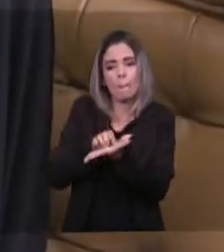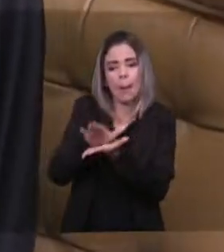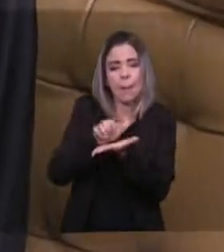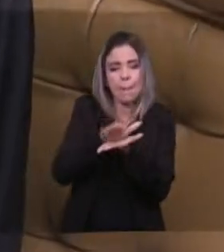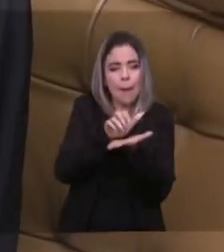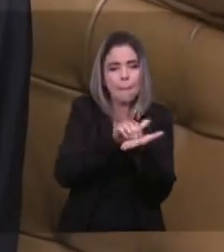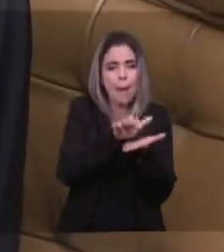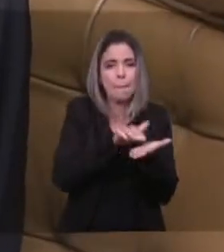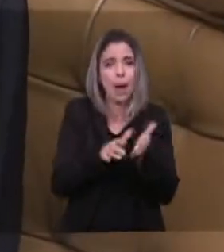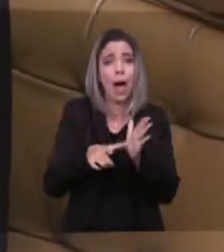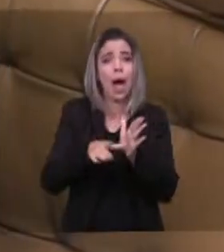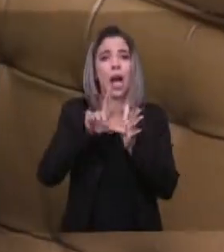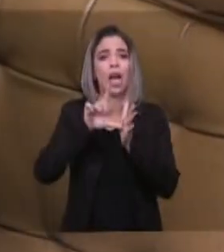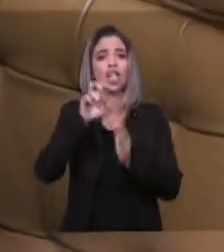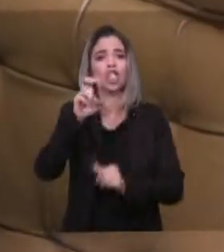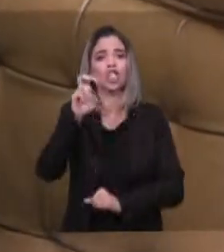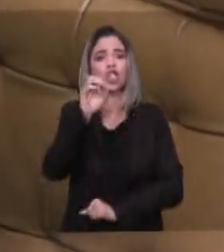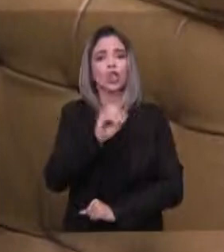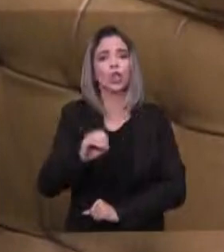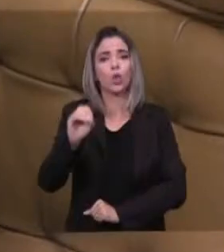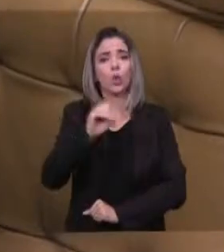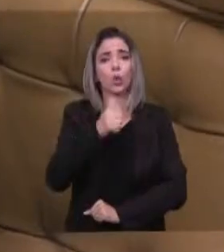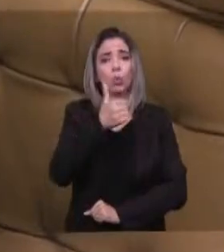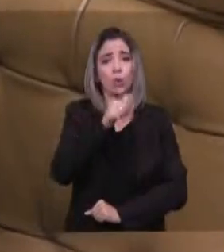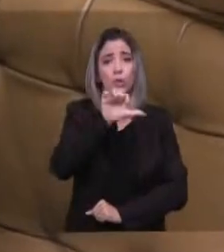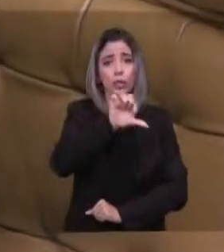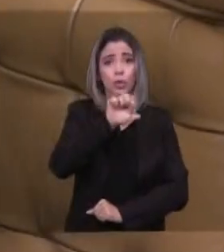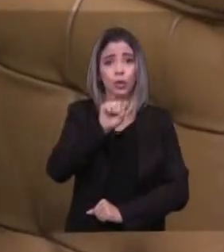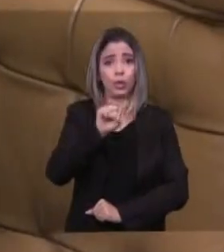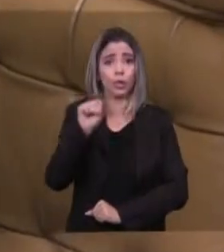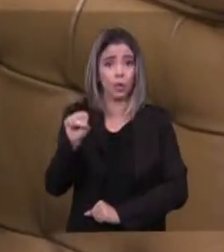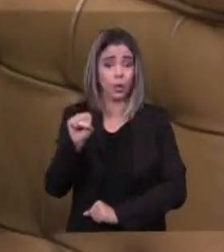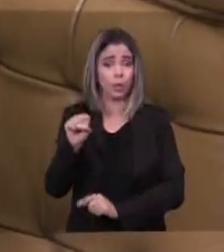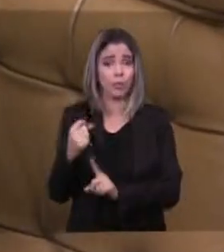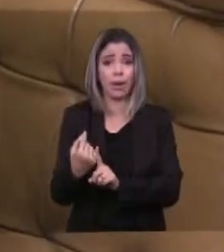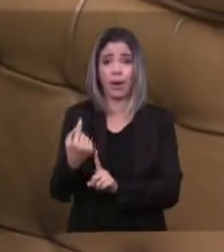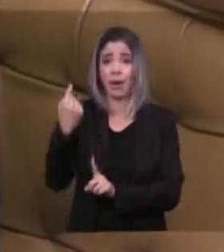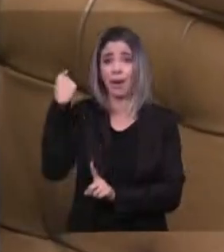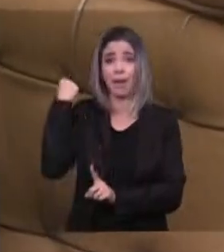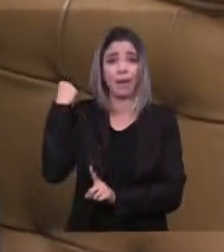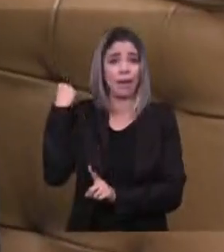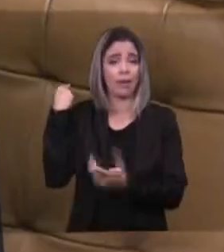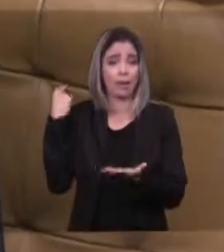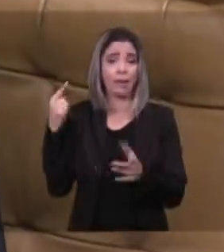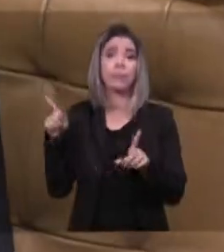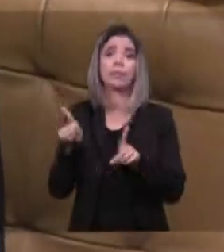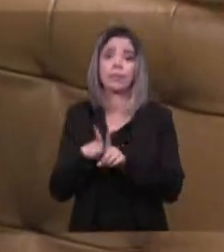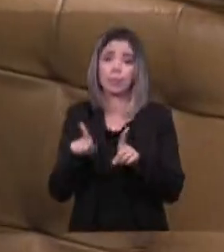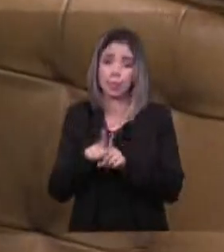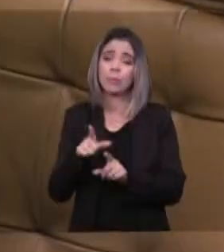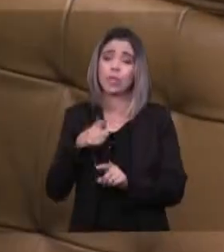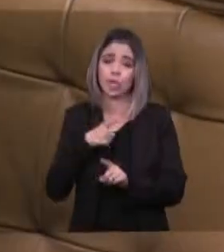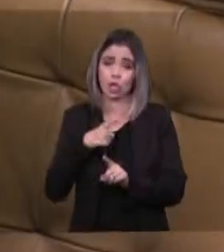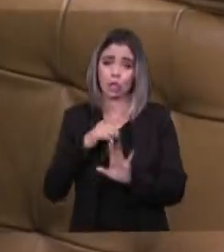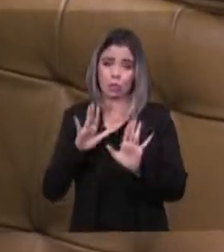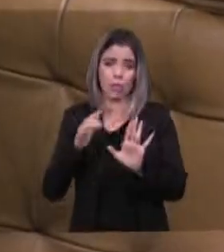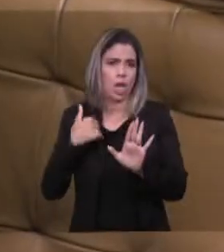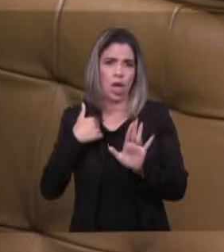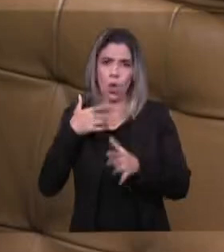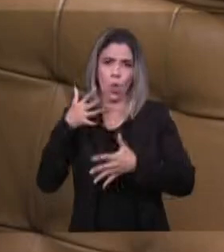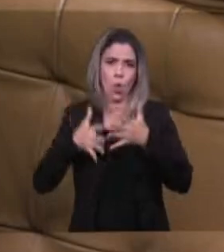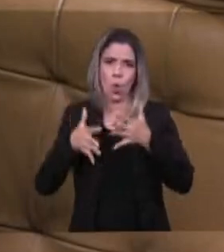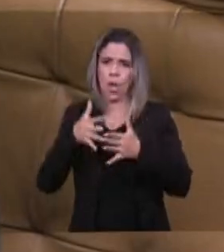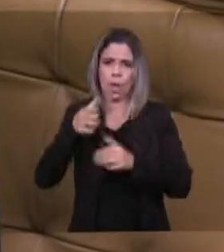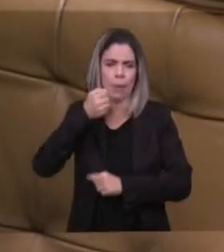antes de 5 de outubro de 88, isso se dizia nas condicionais, também era passível. Mas eu vou tocar, para não interrompê-lo